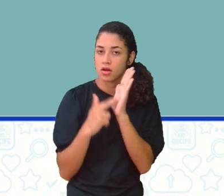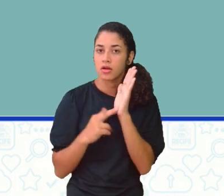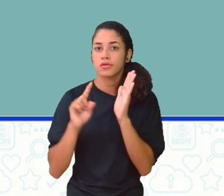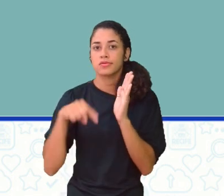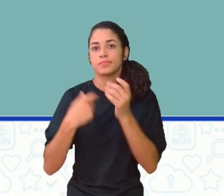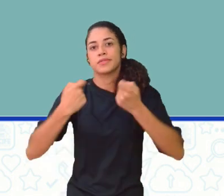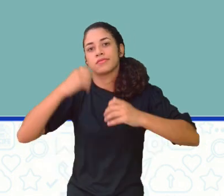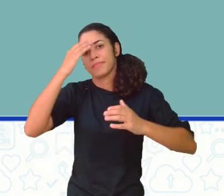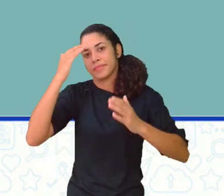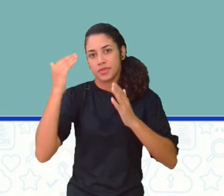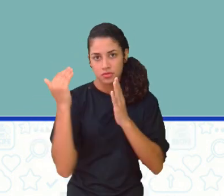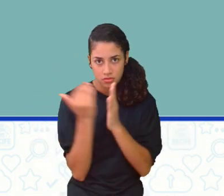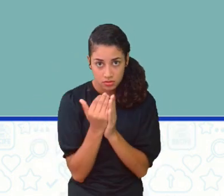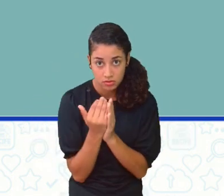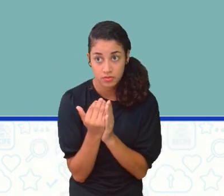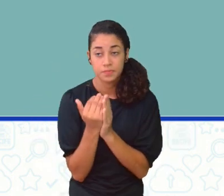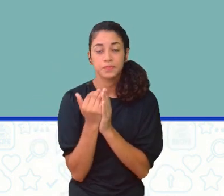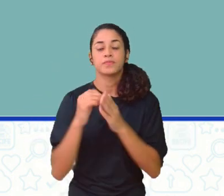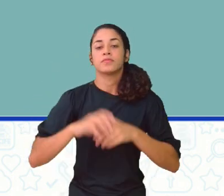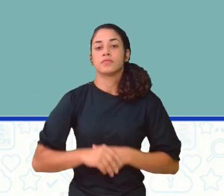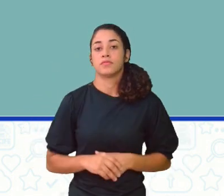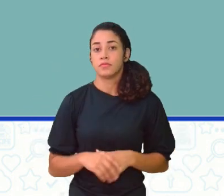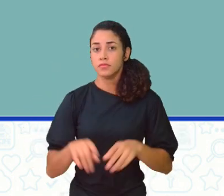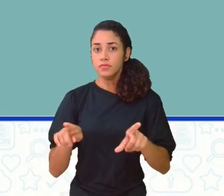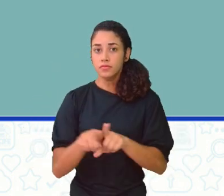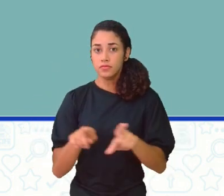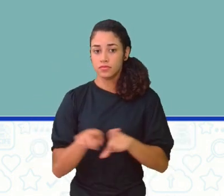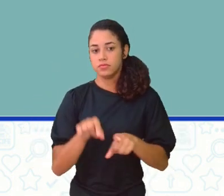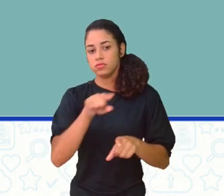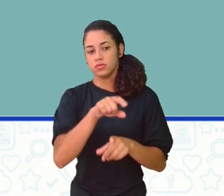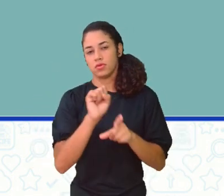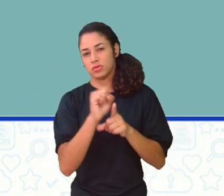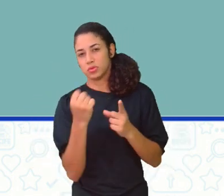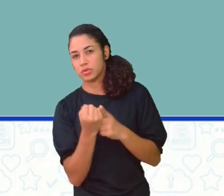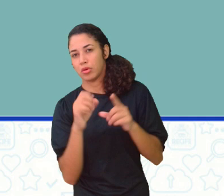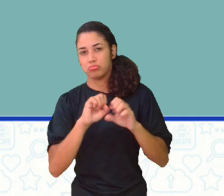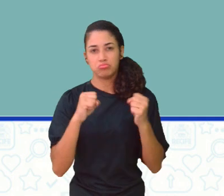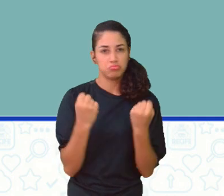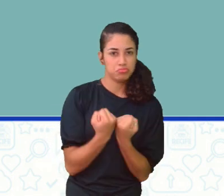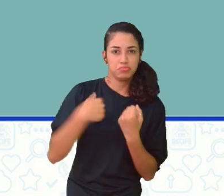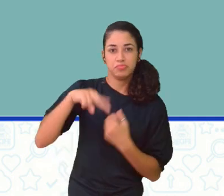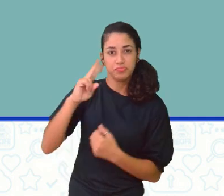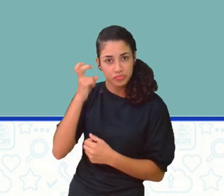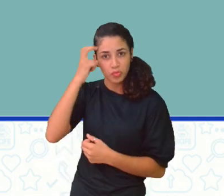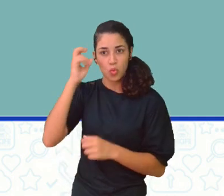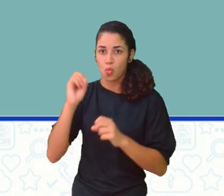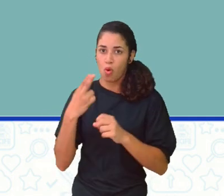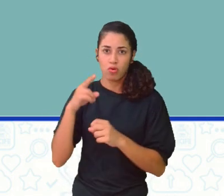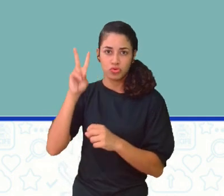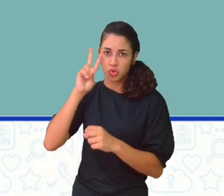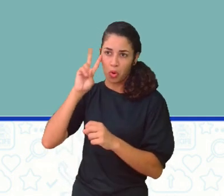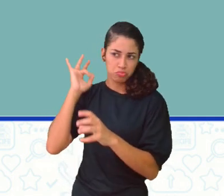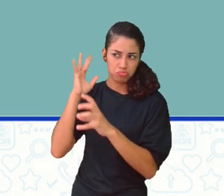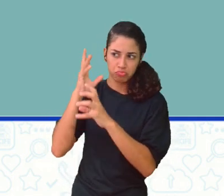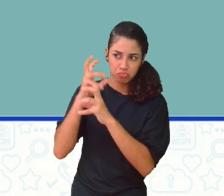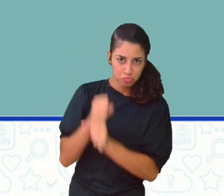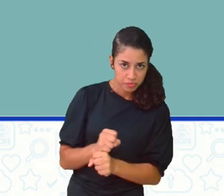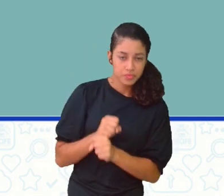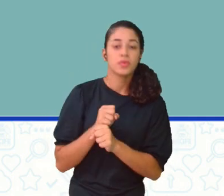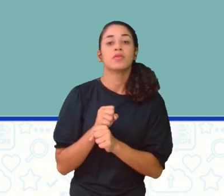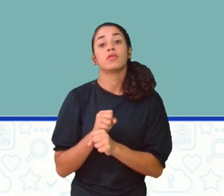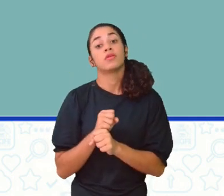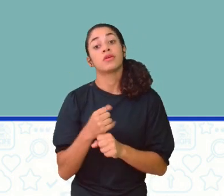seguidas, desconsiderando os fatores sociais, culturais e históricos aos